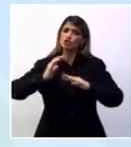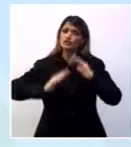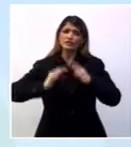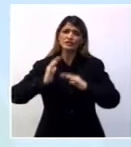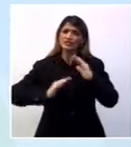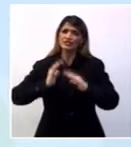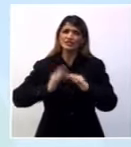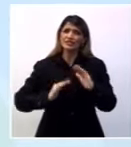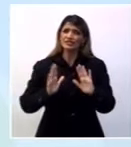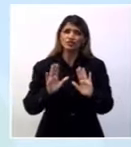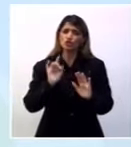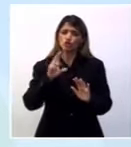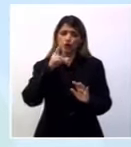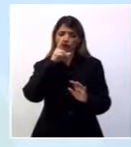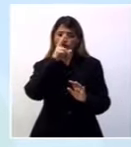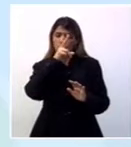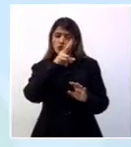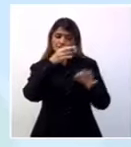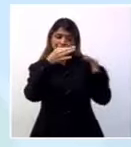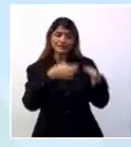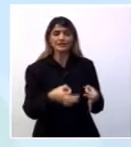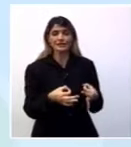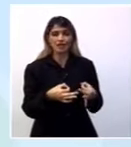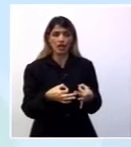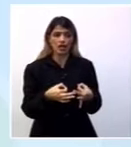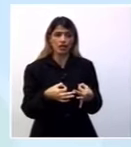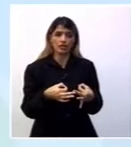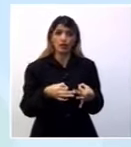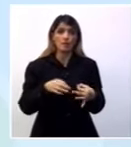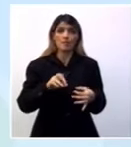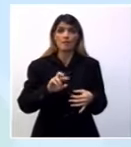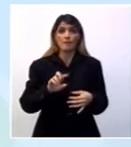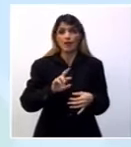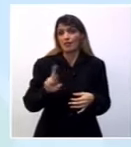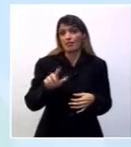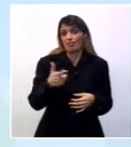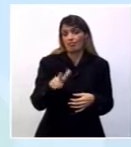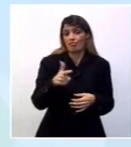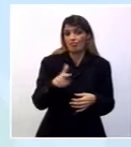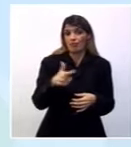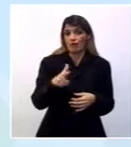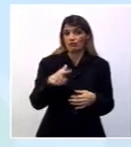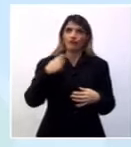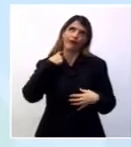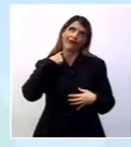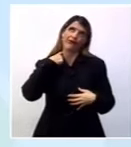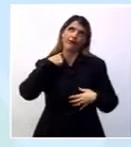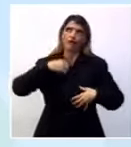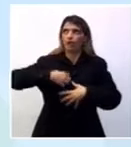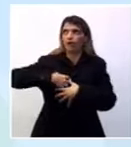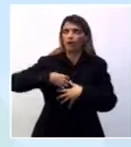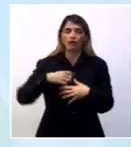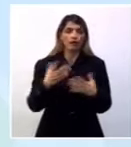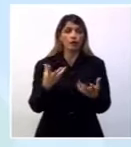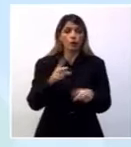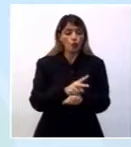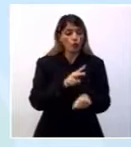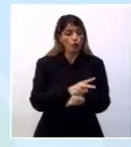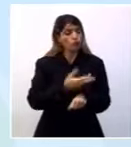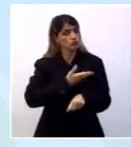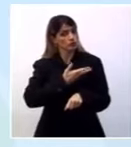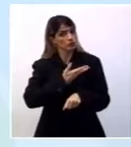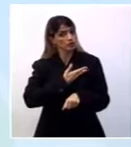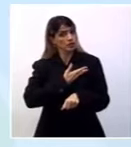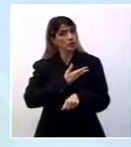força necessária para executar aquele movimento, para que nós não possamos ter nenhum tipo de entorse ou lesão. Cuide bem do seu colega, que vocês poderão